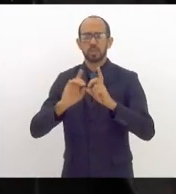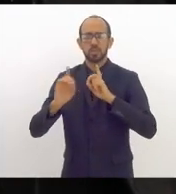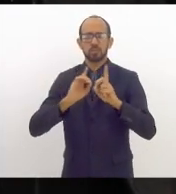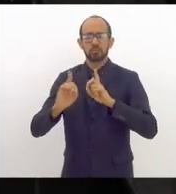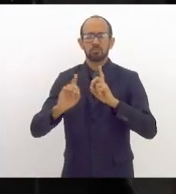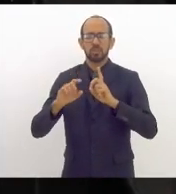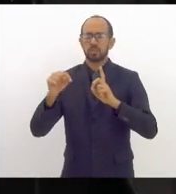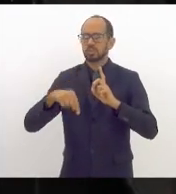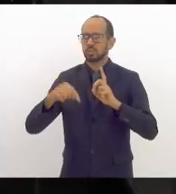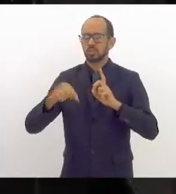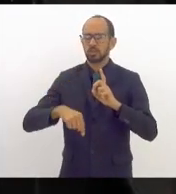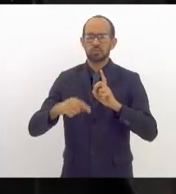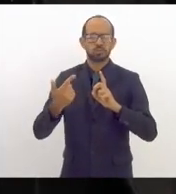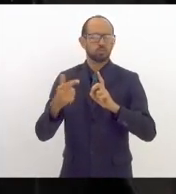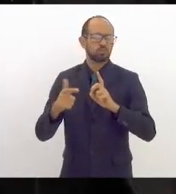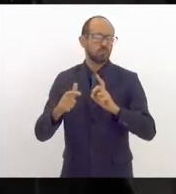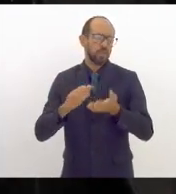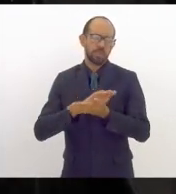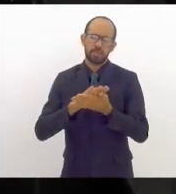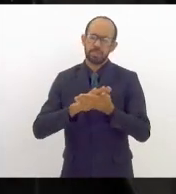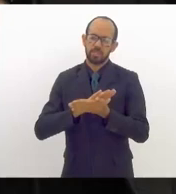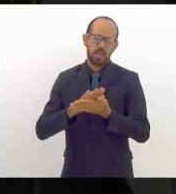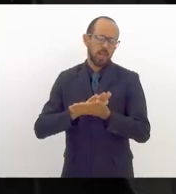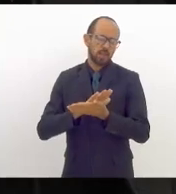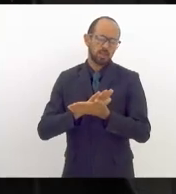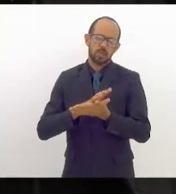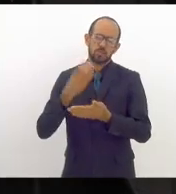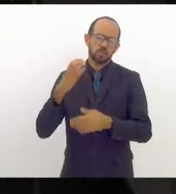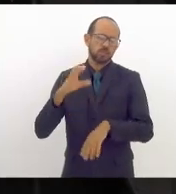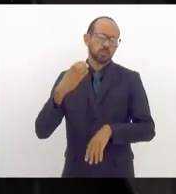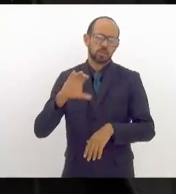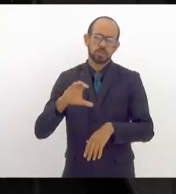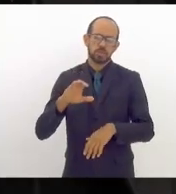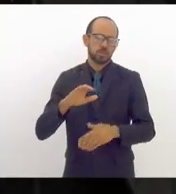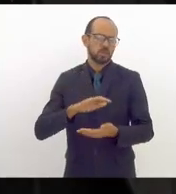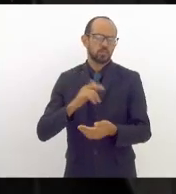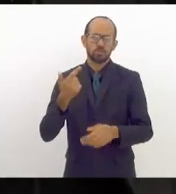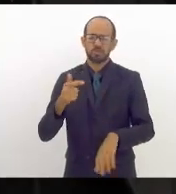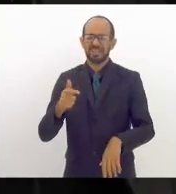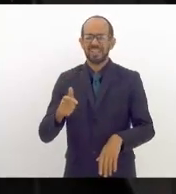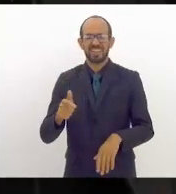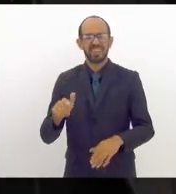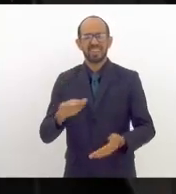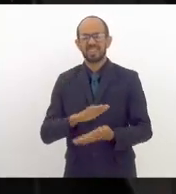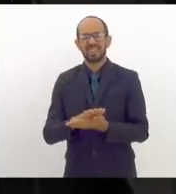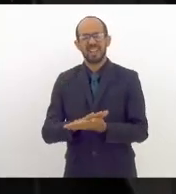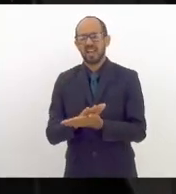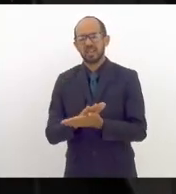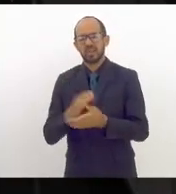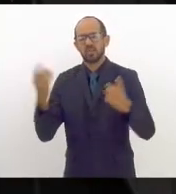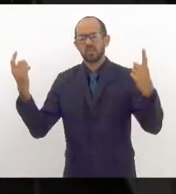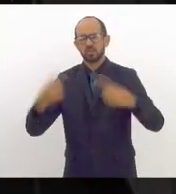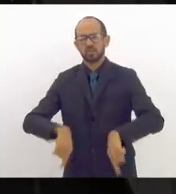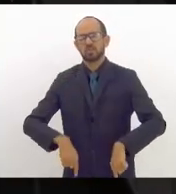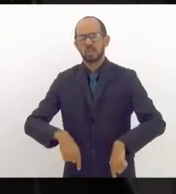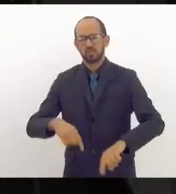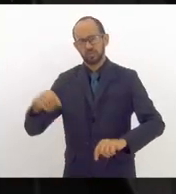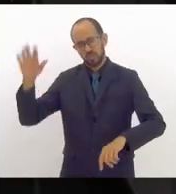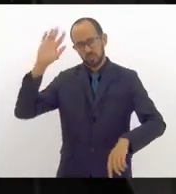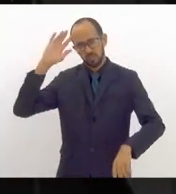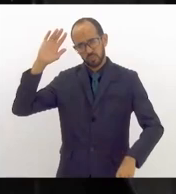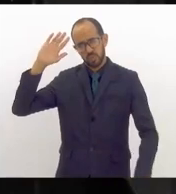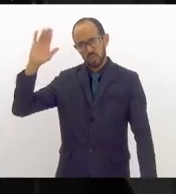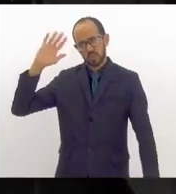saudável questionamento científico nada tem a ver com desafiador e sempre instigante questionamento filosófico